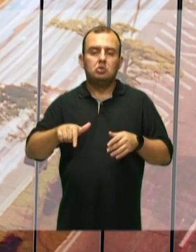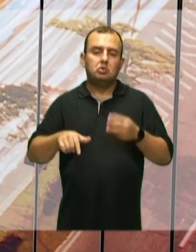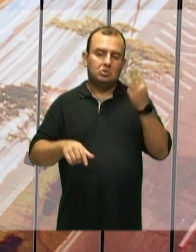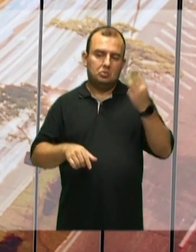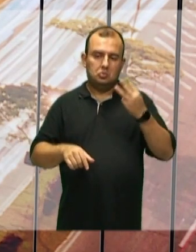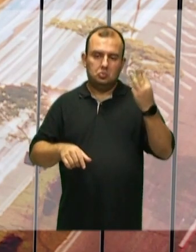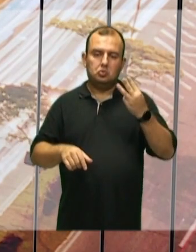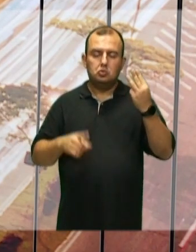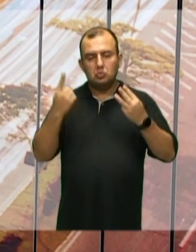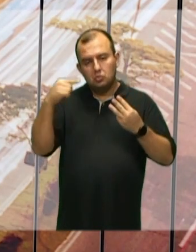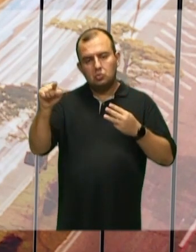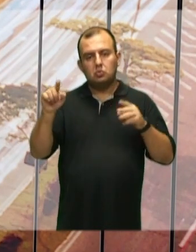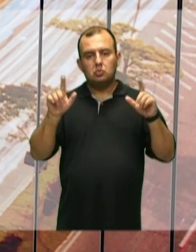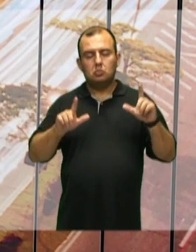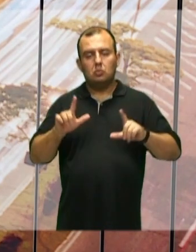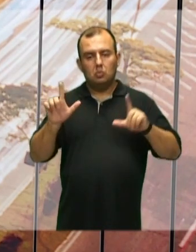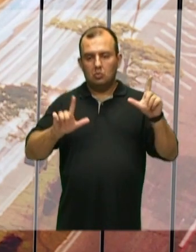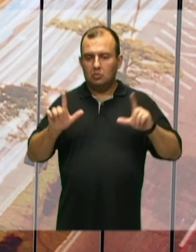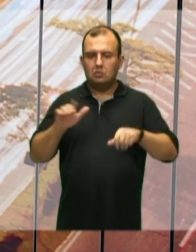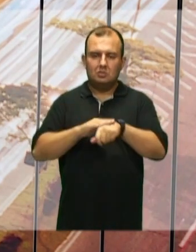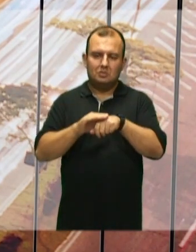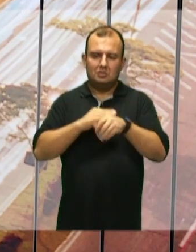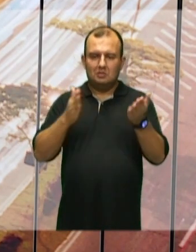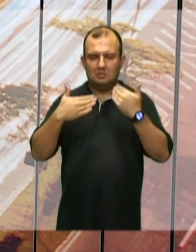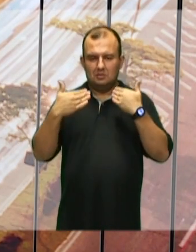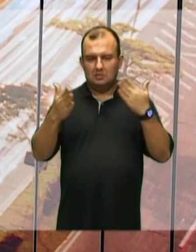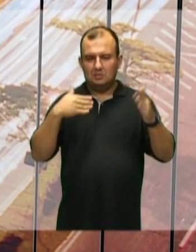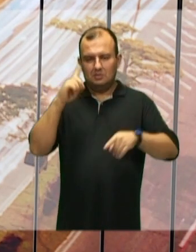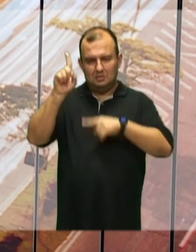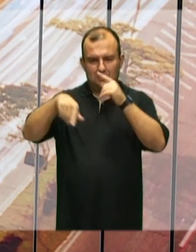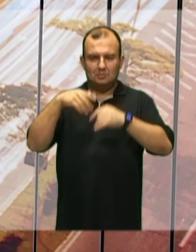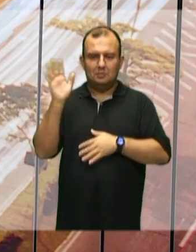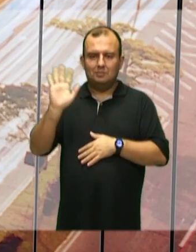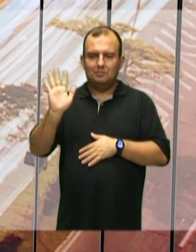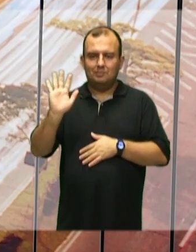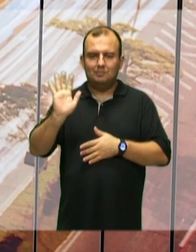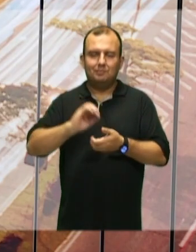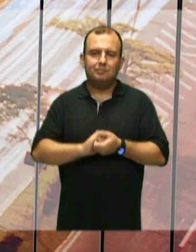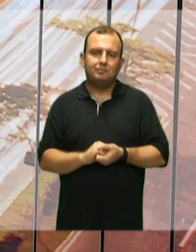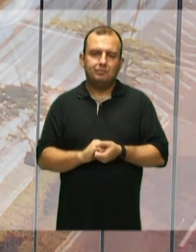o terceiro e último bloco do fala Vereador Até